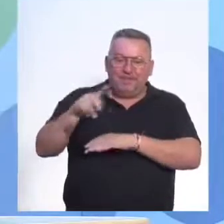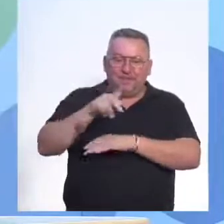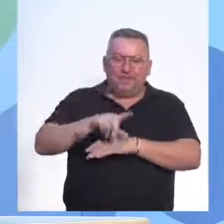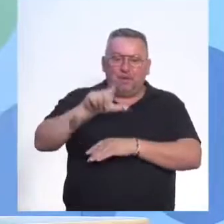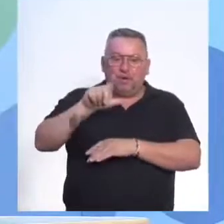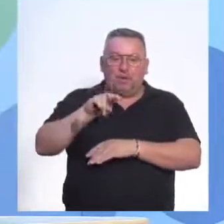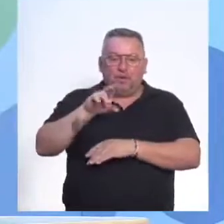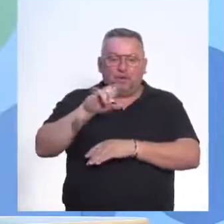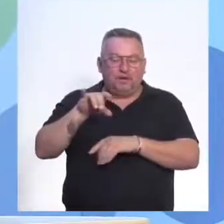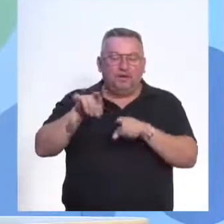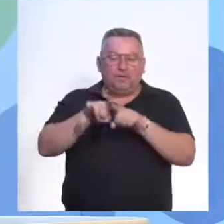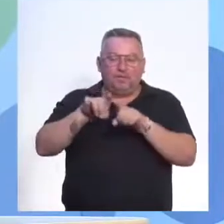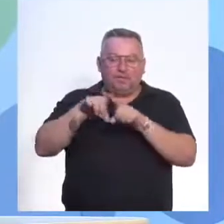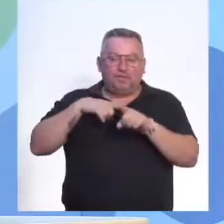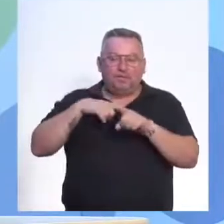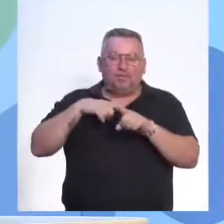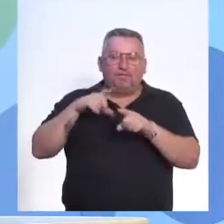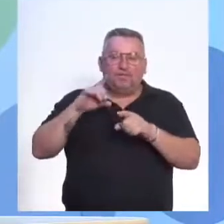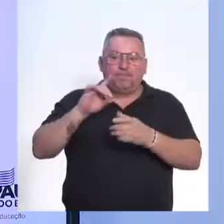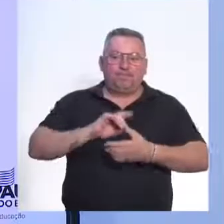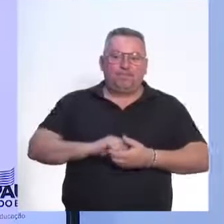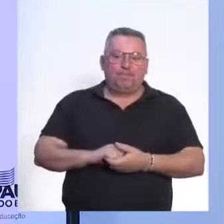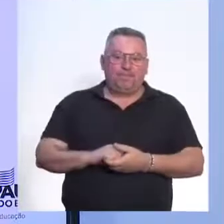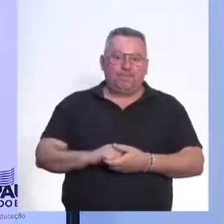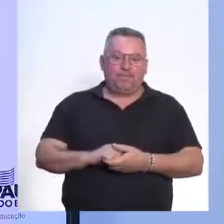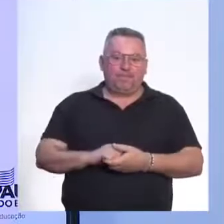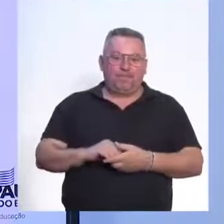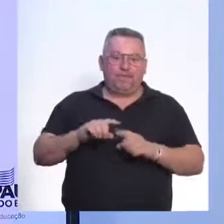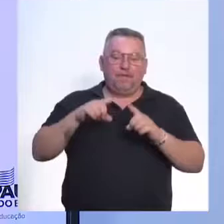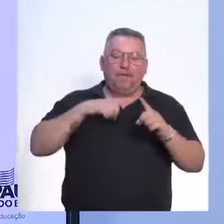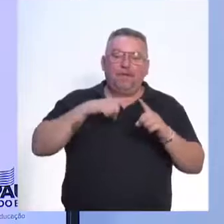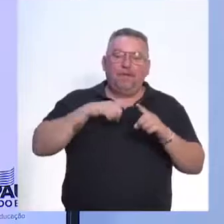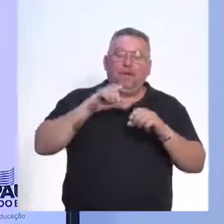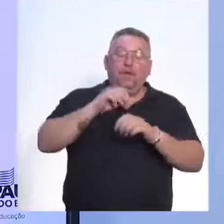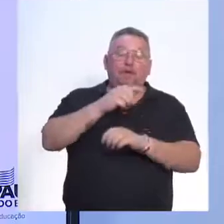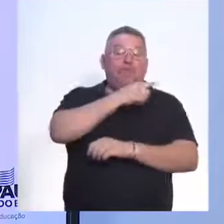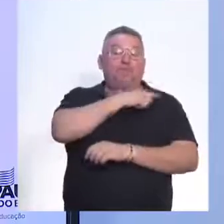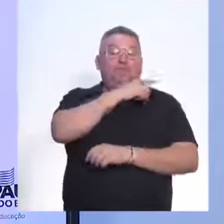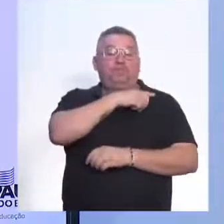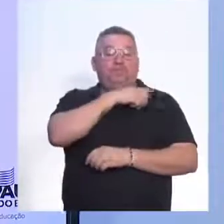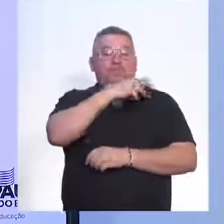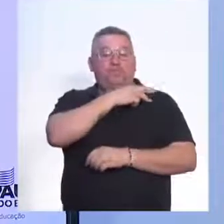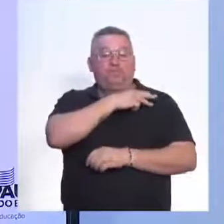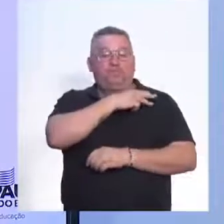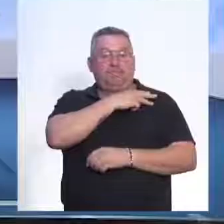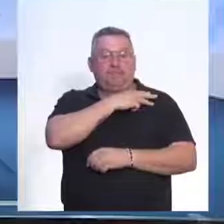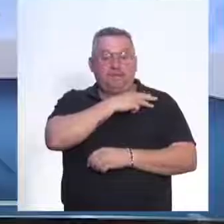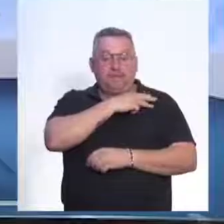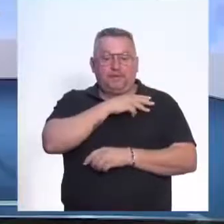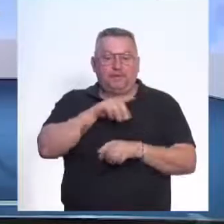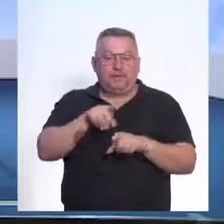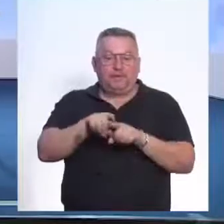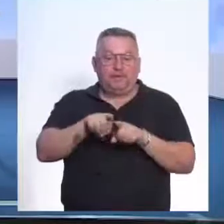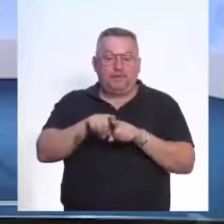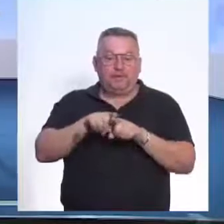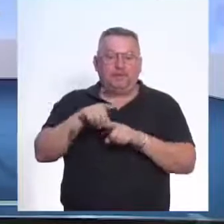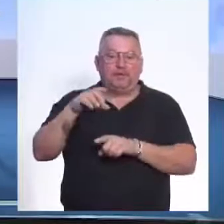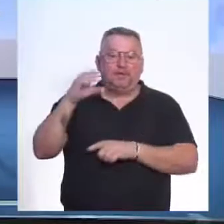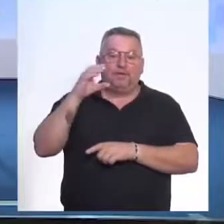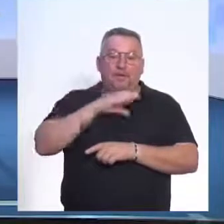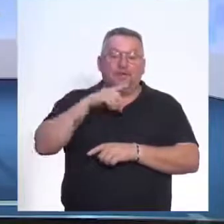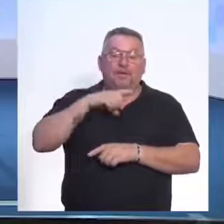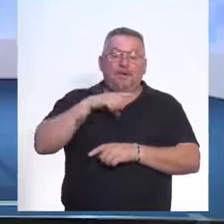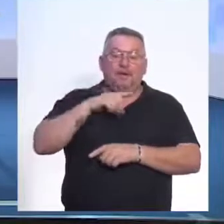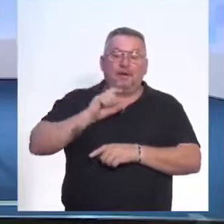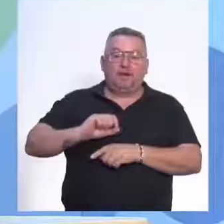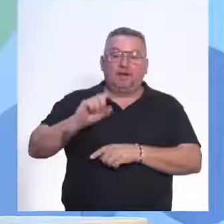France. Uma alegria enorme estar aqui de volta. E agora o professor está com o ensino médio. Ensino médio, lá, firme e forte. Em breve, o pessoal que está aqui